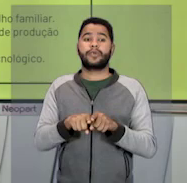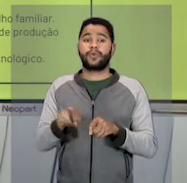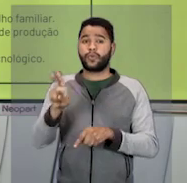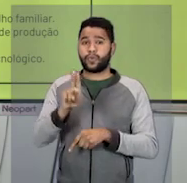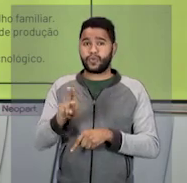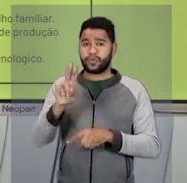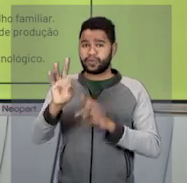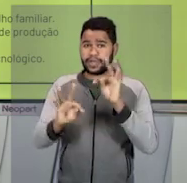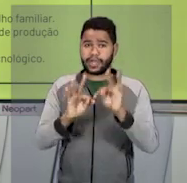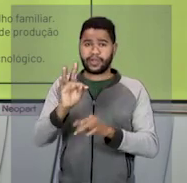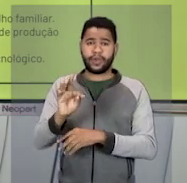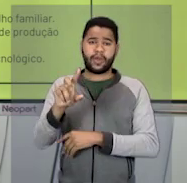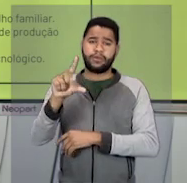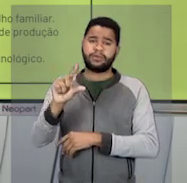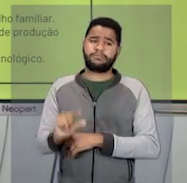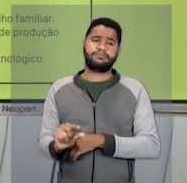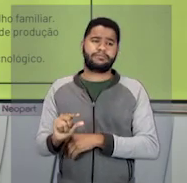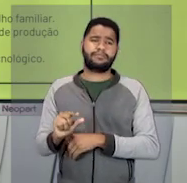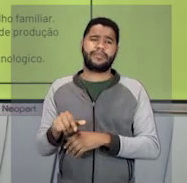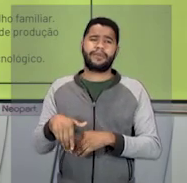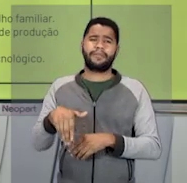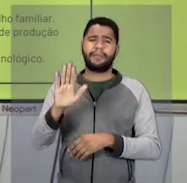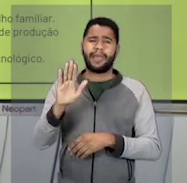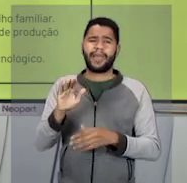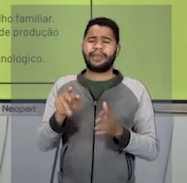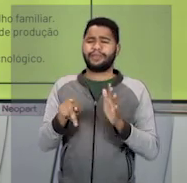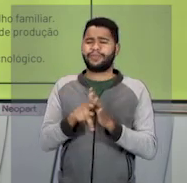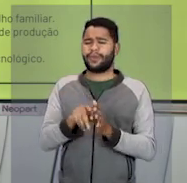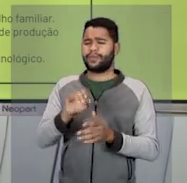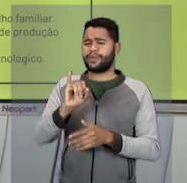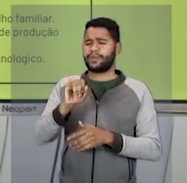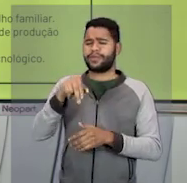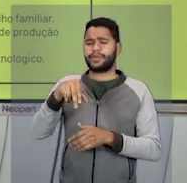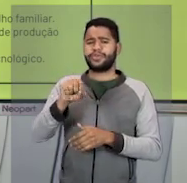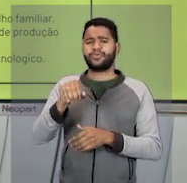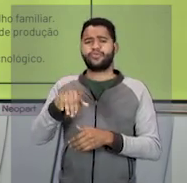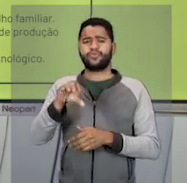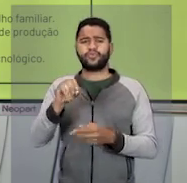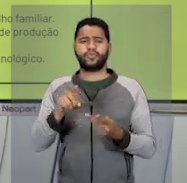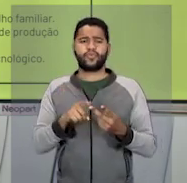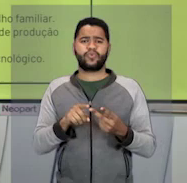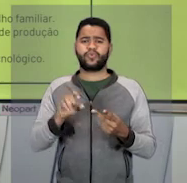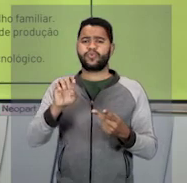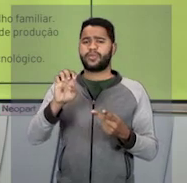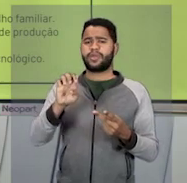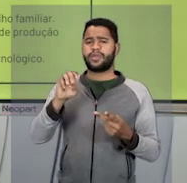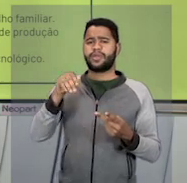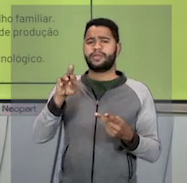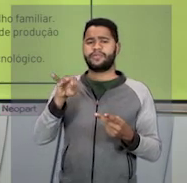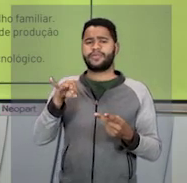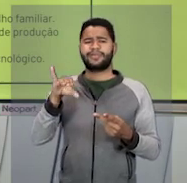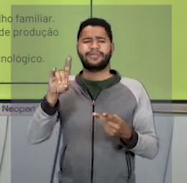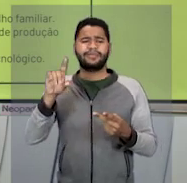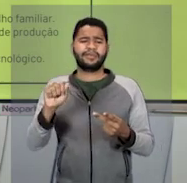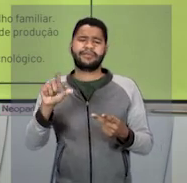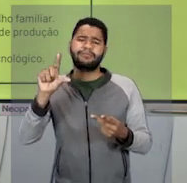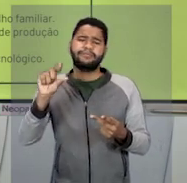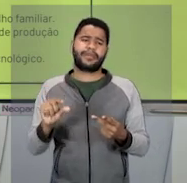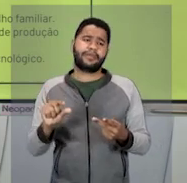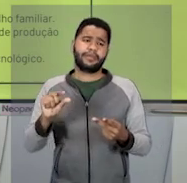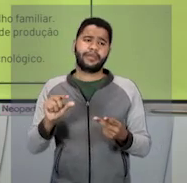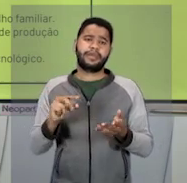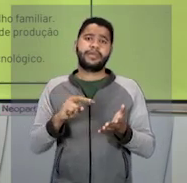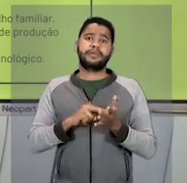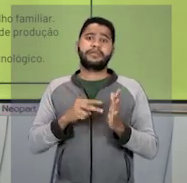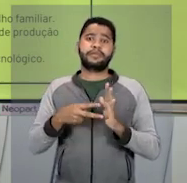tecnológico, porque aqui eles vão utilizar a questão dos insumos, herbicidas, né? Essa questão, uma quantidade muito menor. Não significa